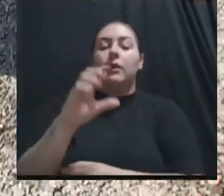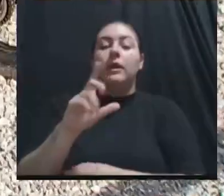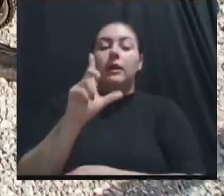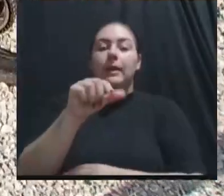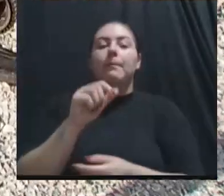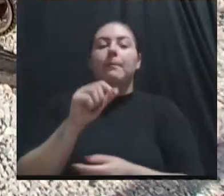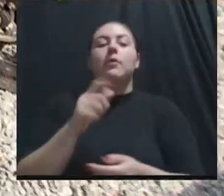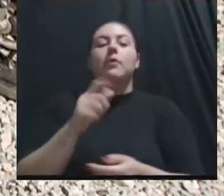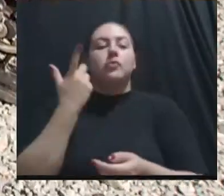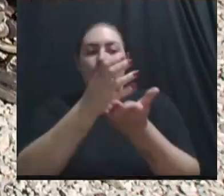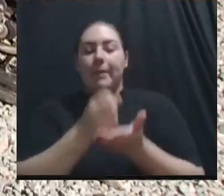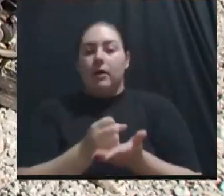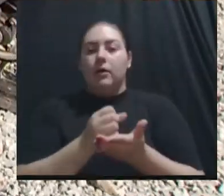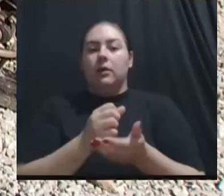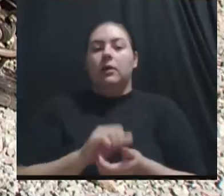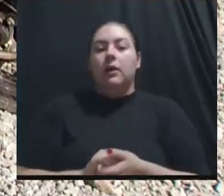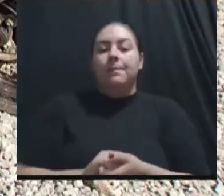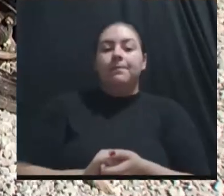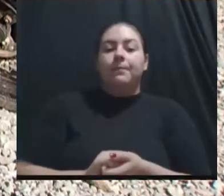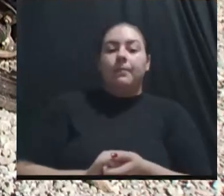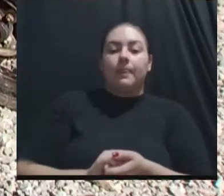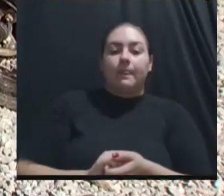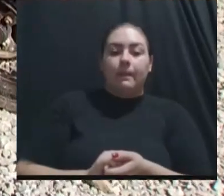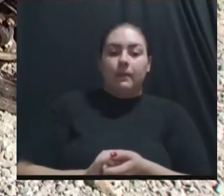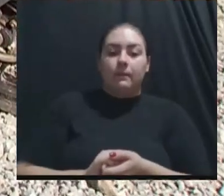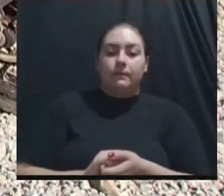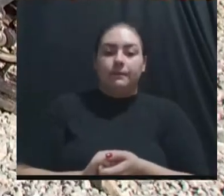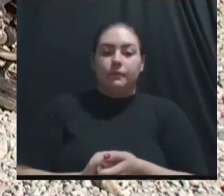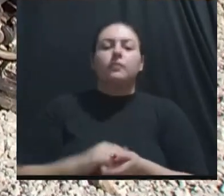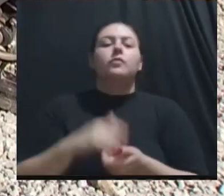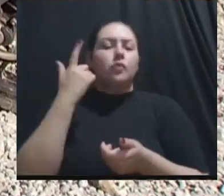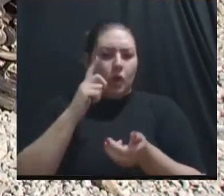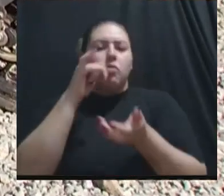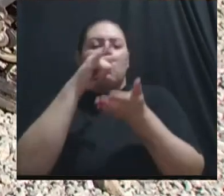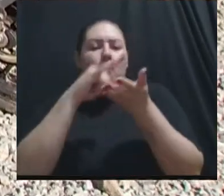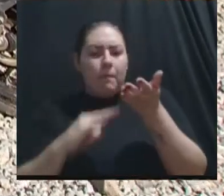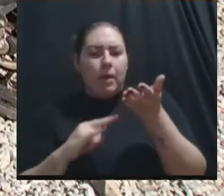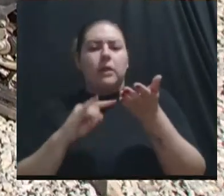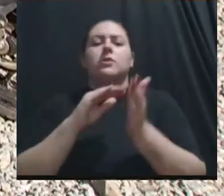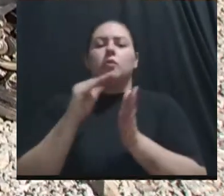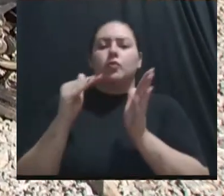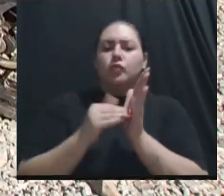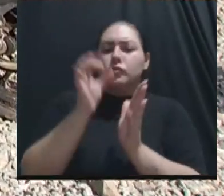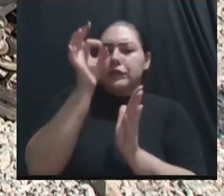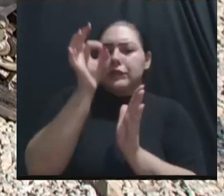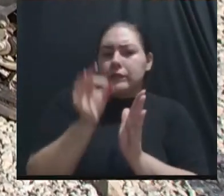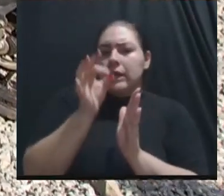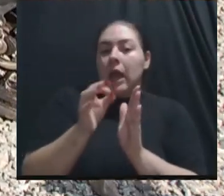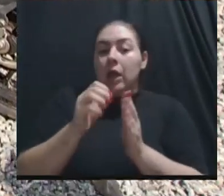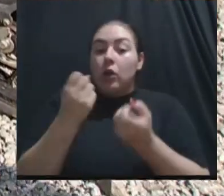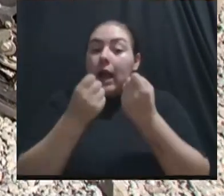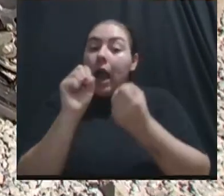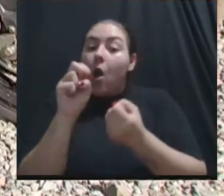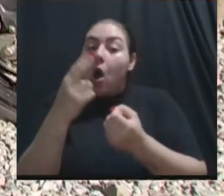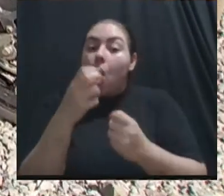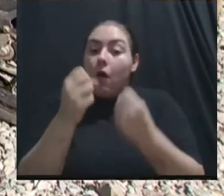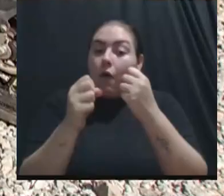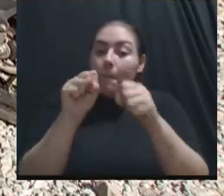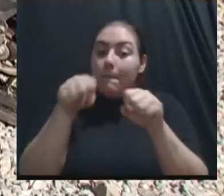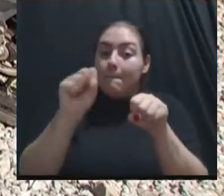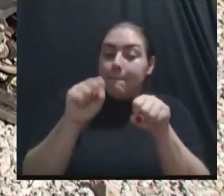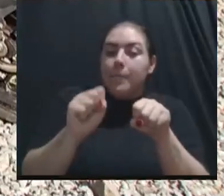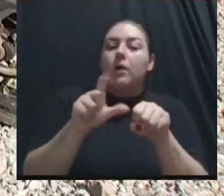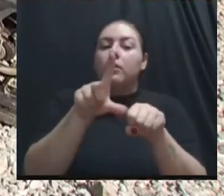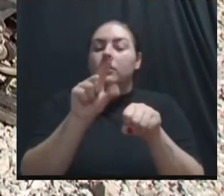questão também de documentação, tudo certinho com esse veículo ou com essa moto que ele escolheu. Sim, os carros arrematados